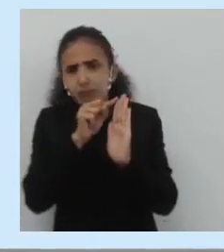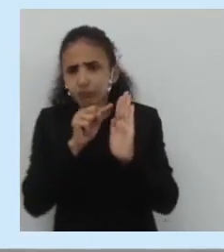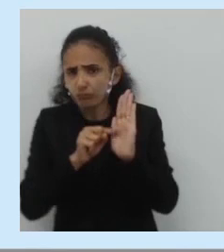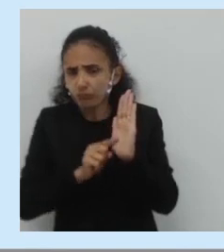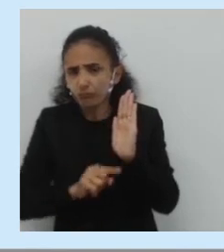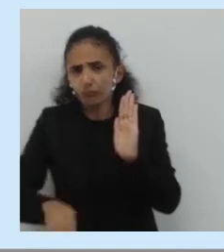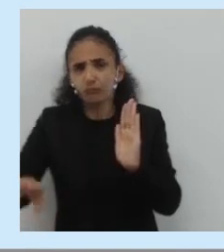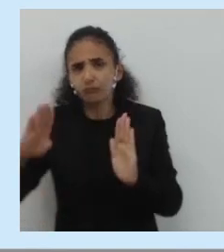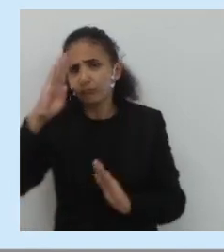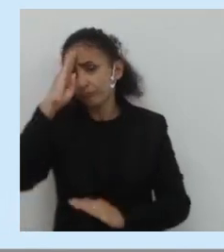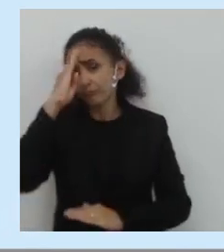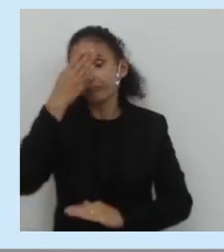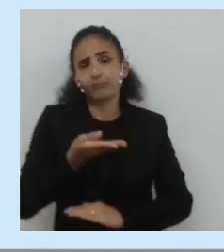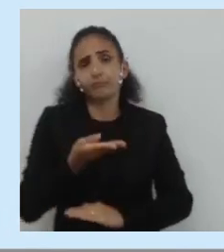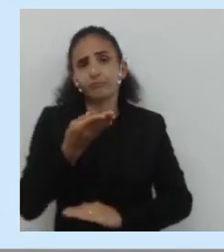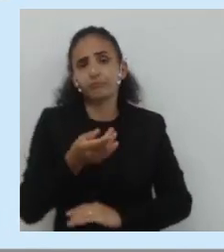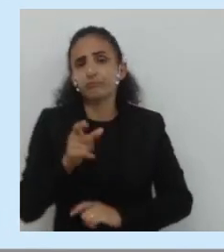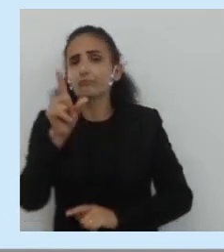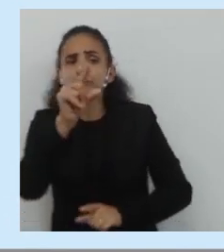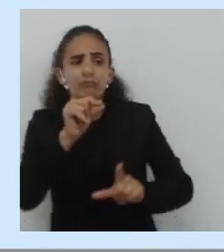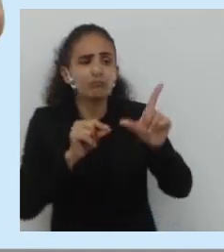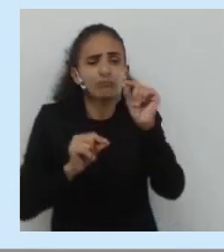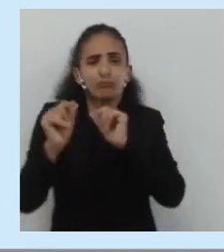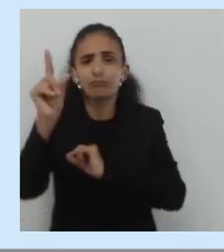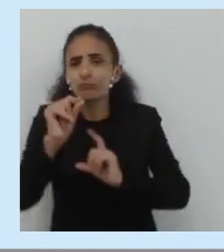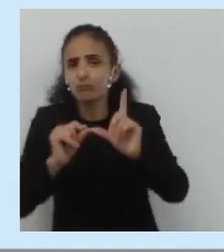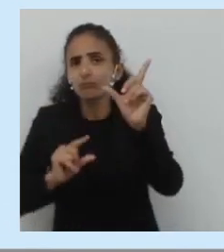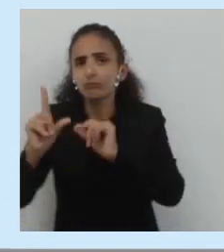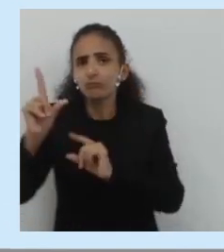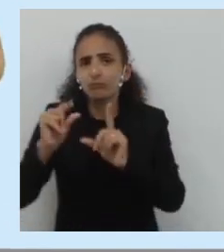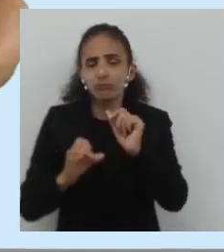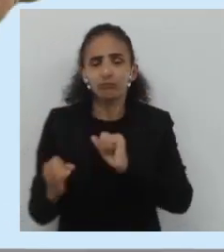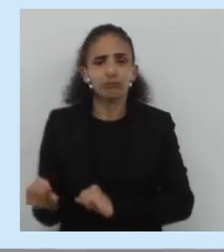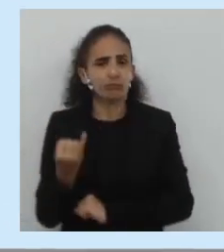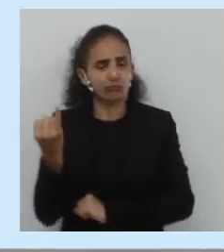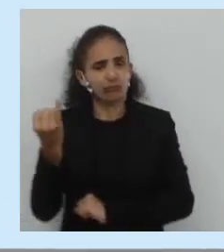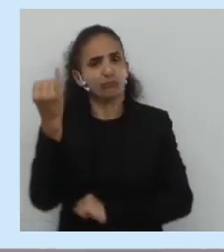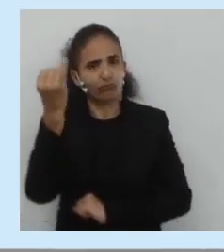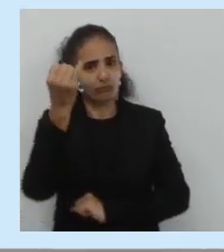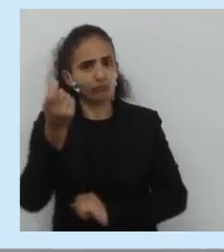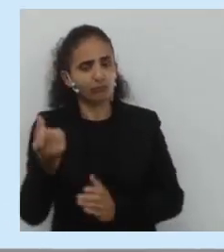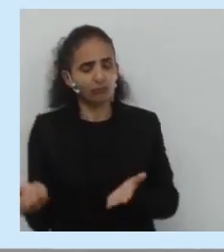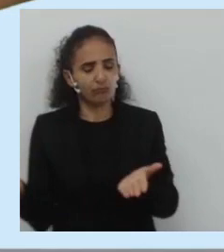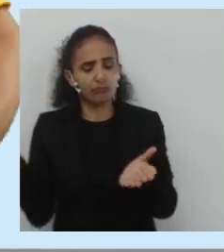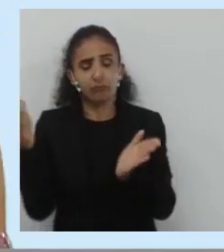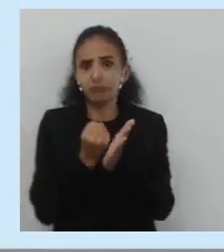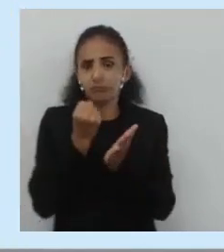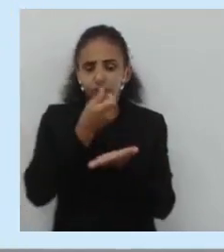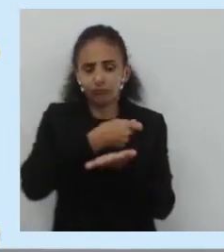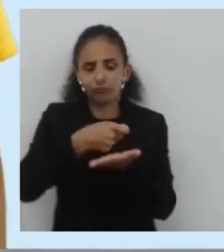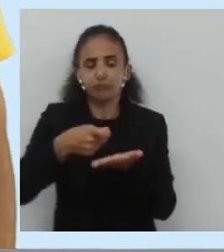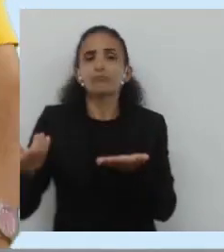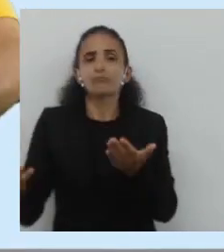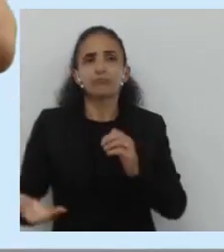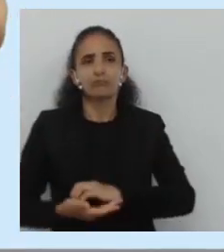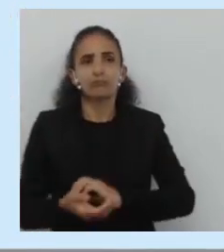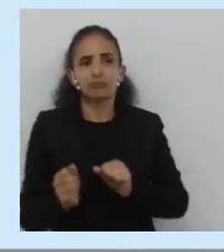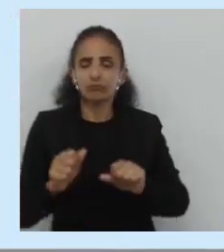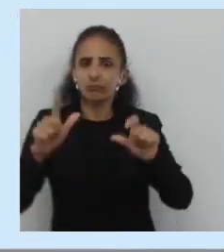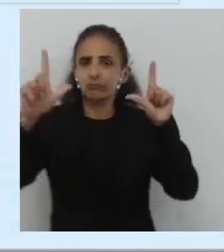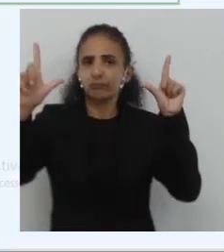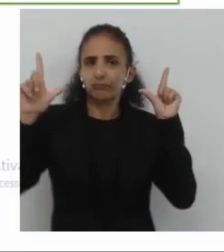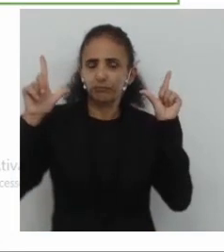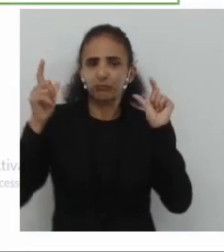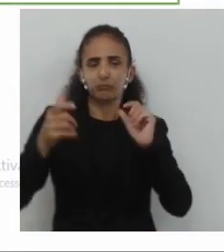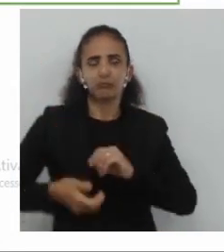determinado assunto X. Então, essa é a importância para que fique registrado. Vamos ver aqui. Na